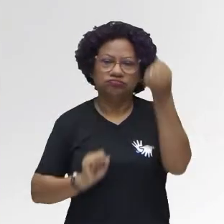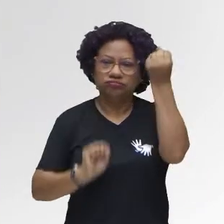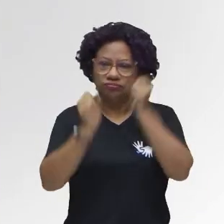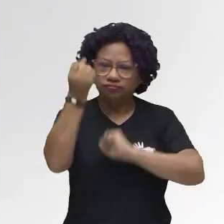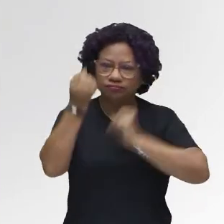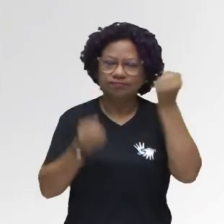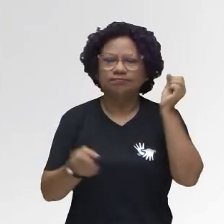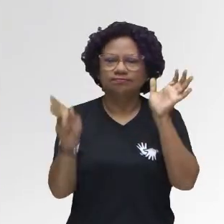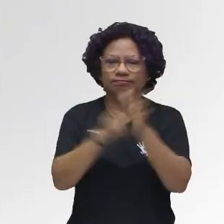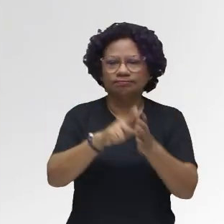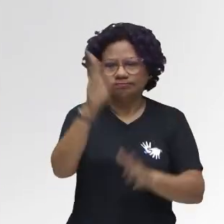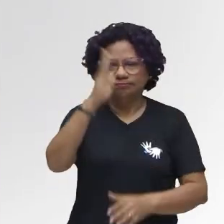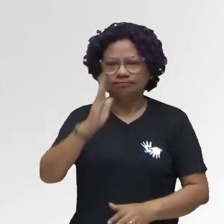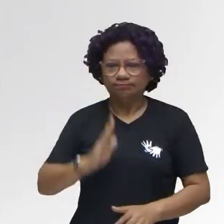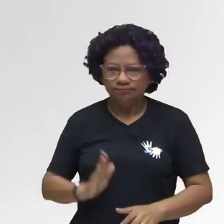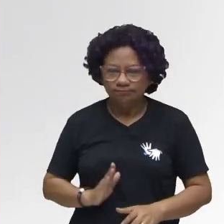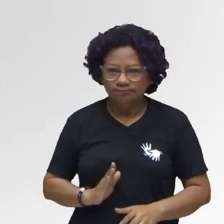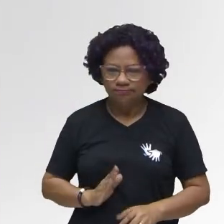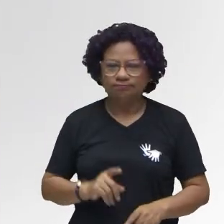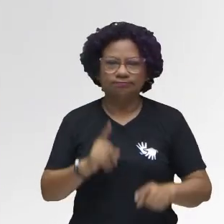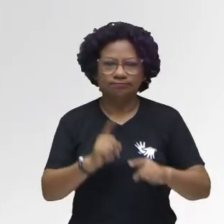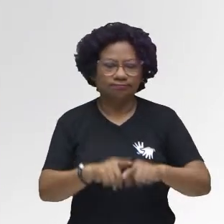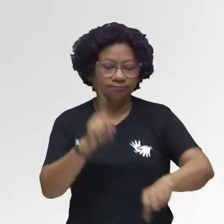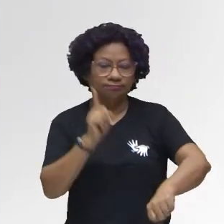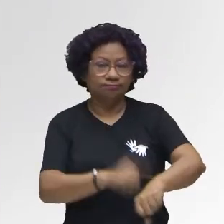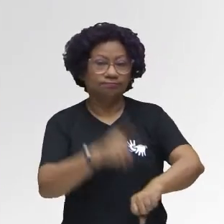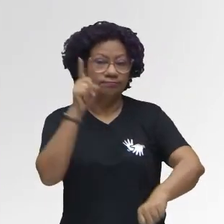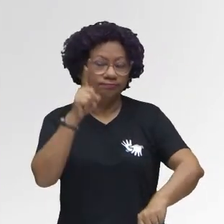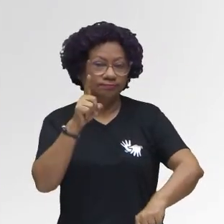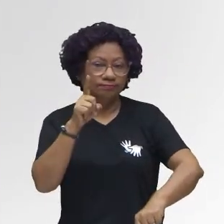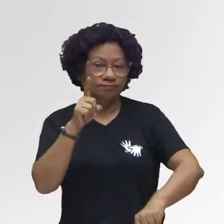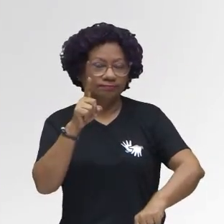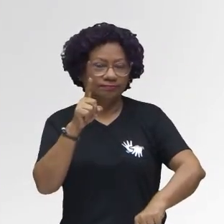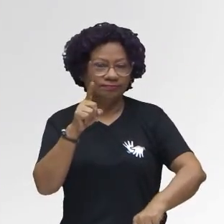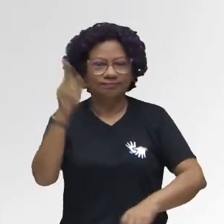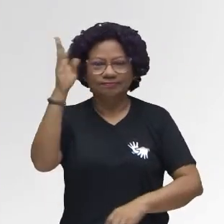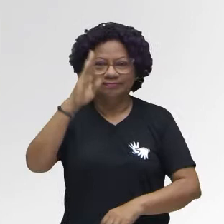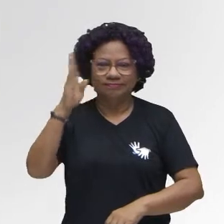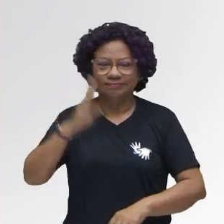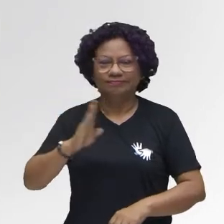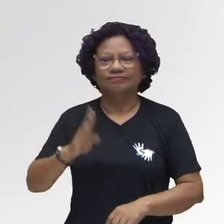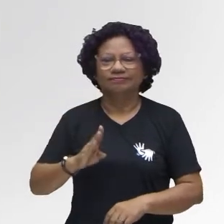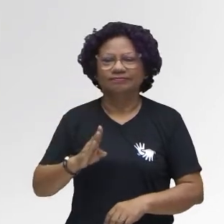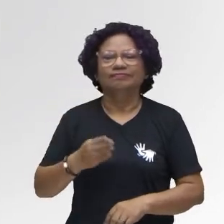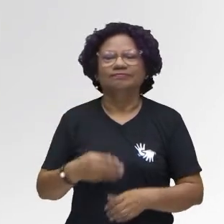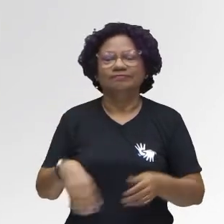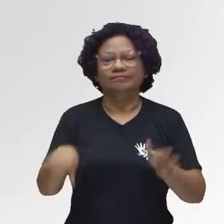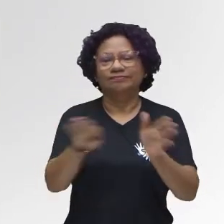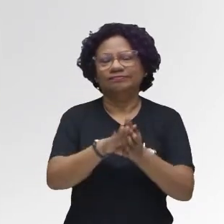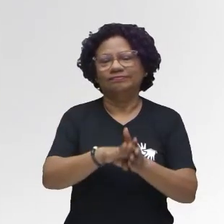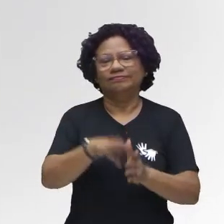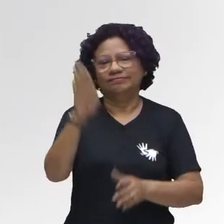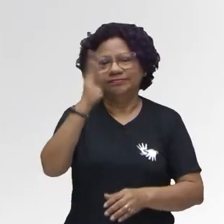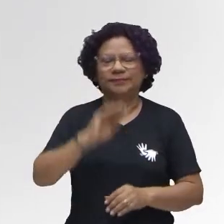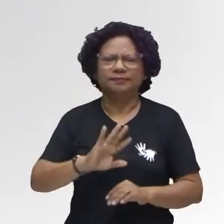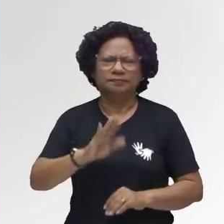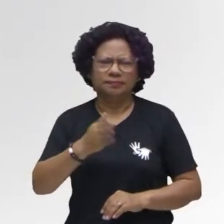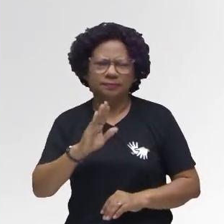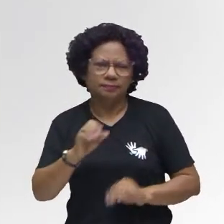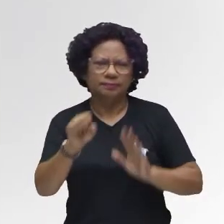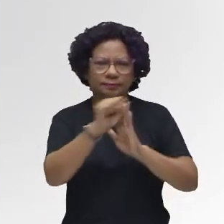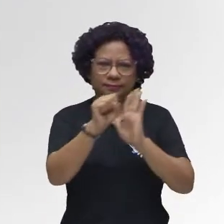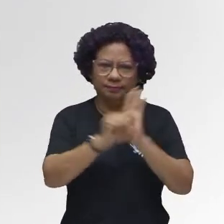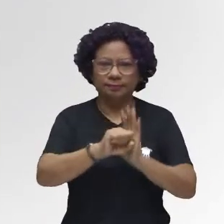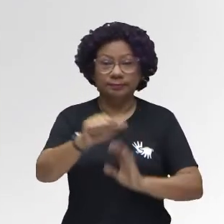a partir do momento do que o Brasil foi descoberto. Então, olha só, lá no início do século XVI, o Brasil